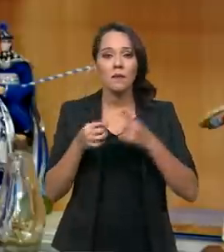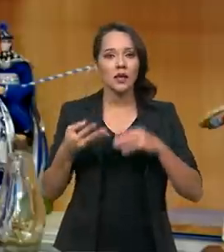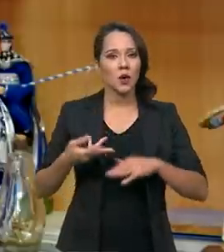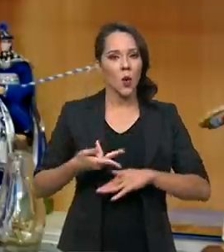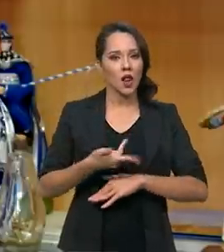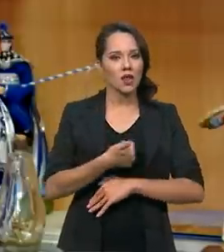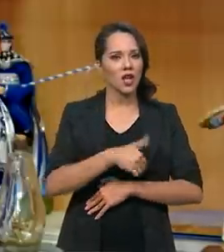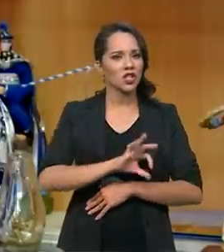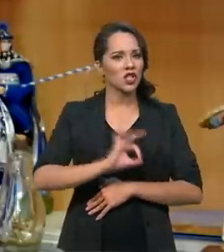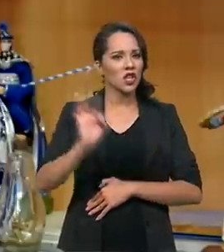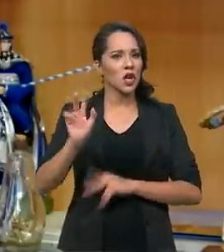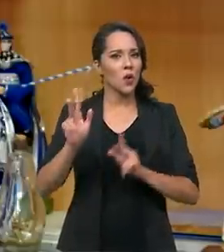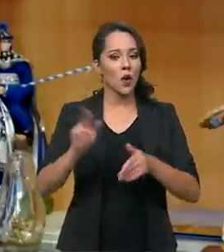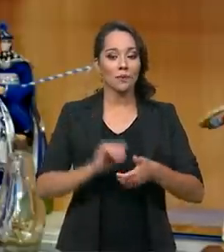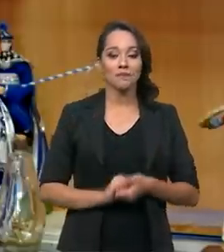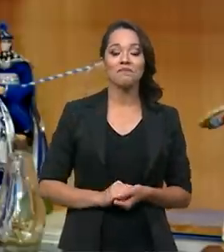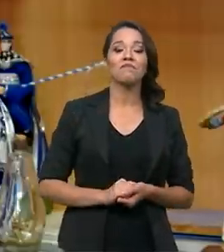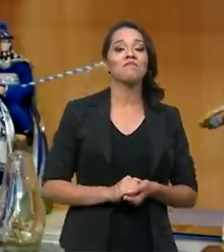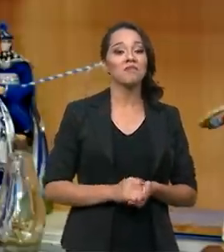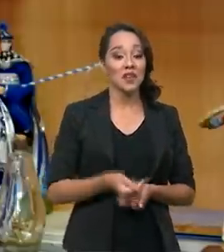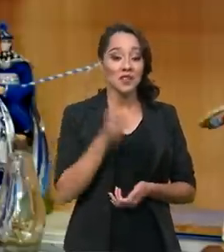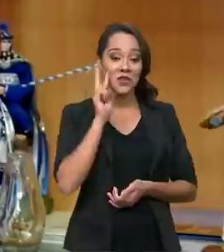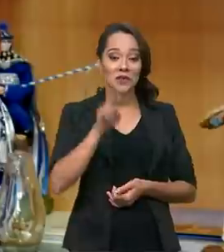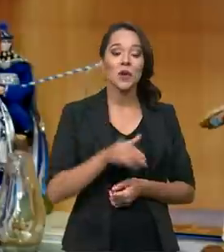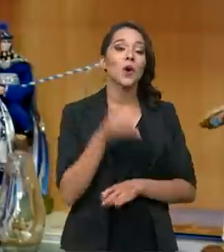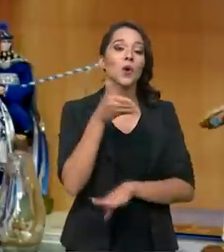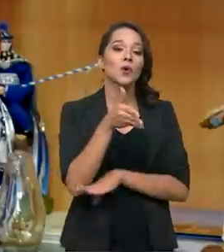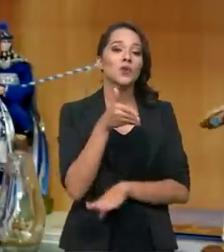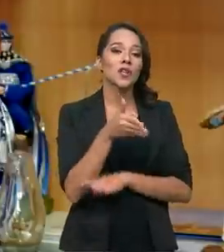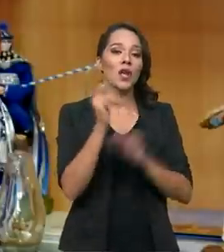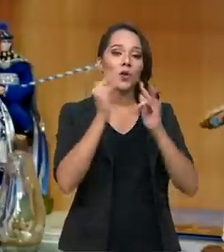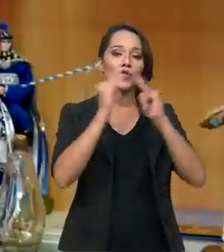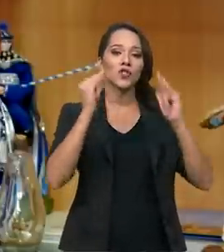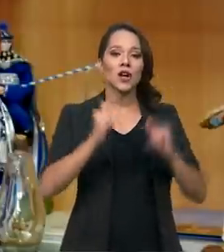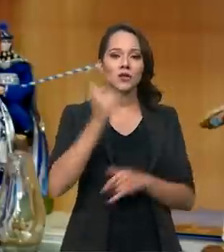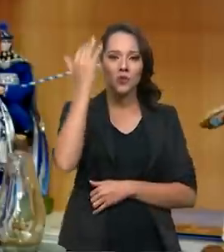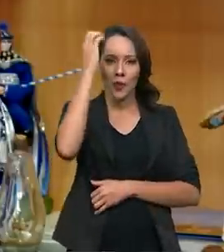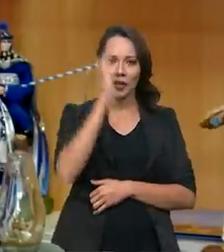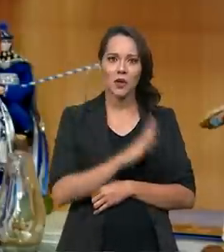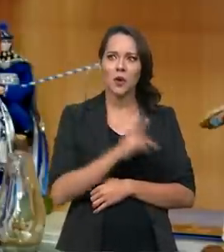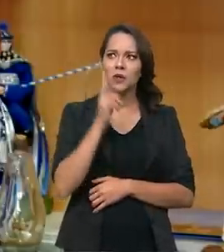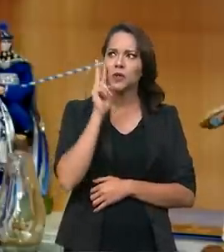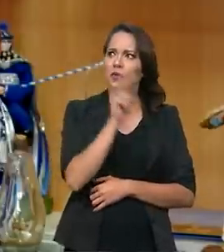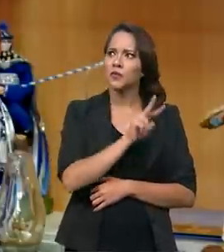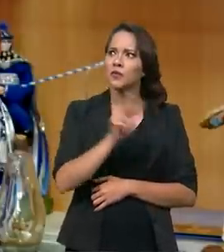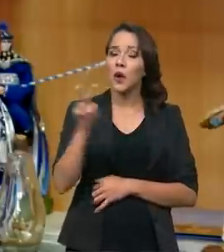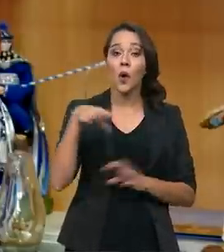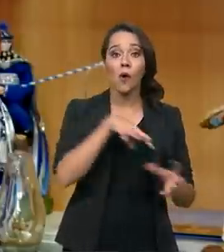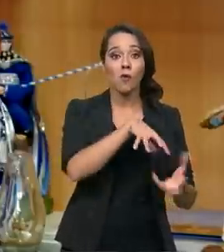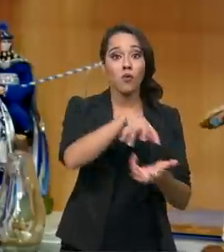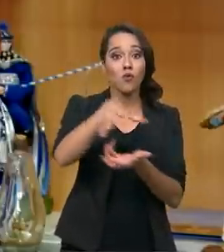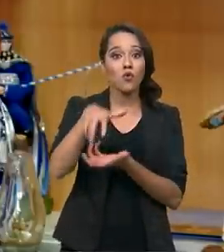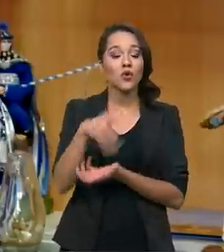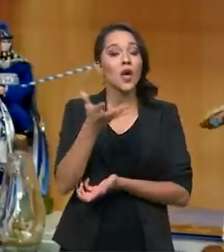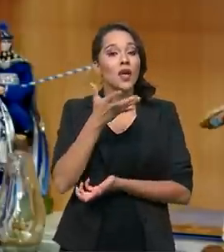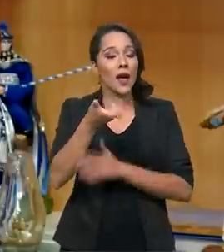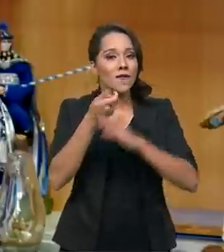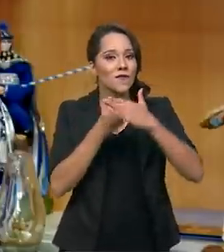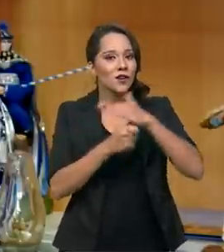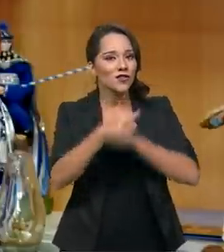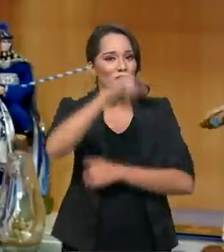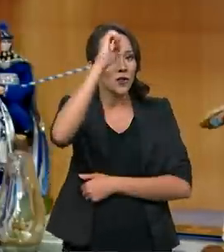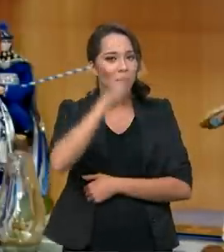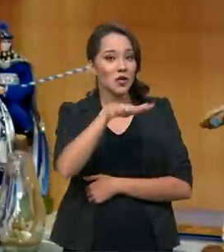qualidade pra gente tem visto isso os hotéis de charme no Brasil se proliferando a gente vê o mundo todo hoje querendo